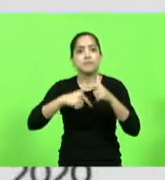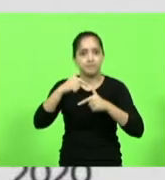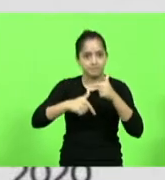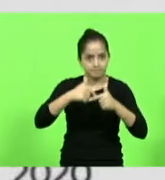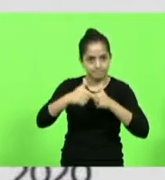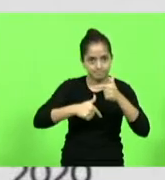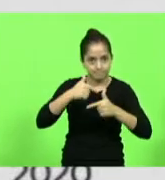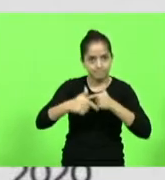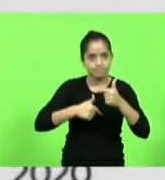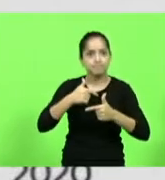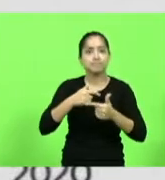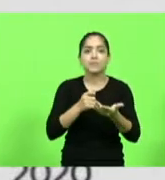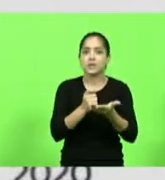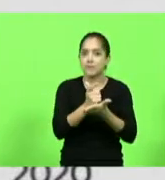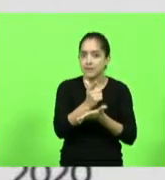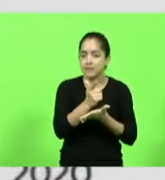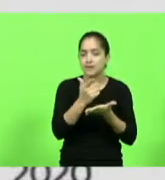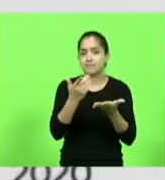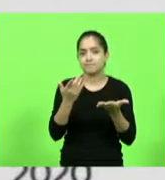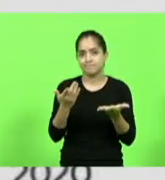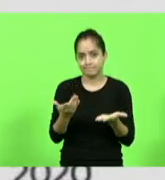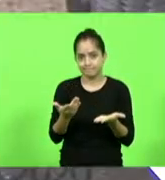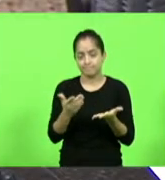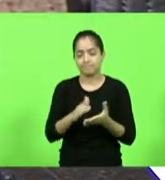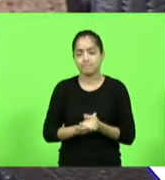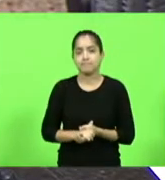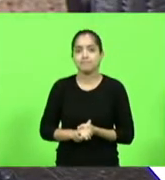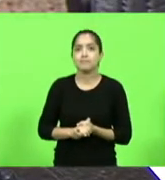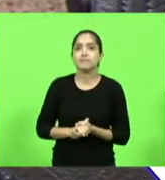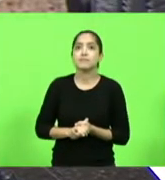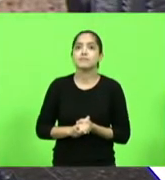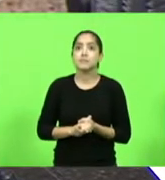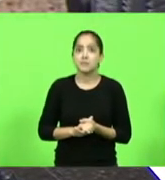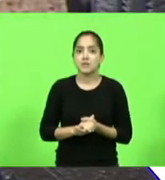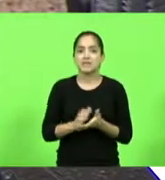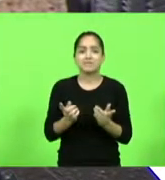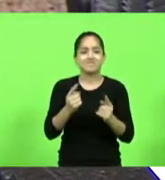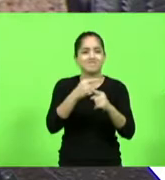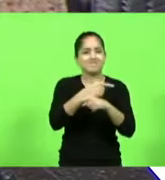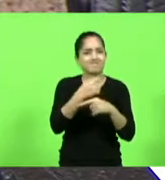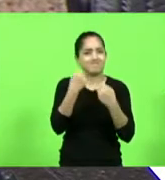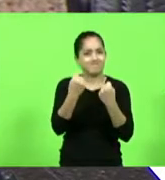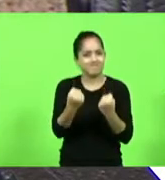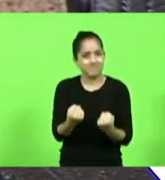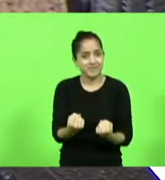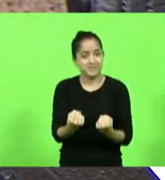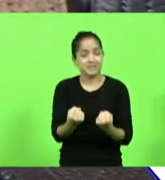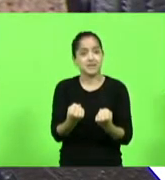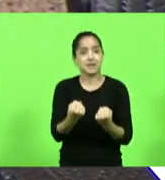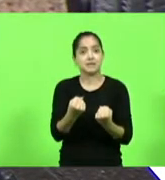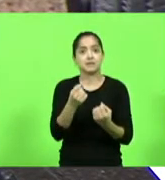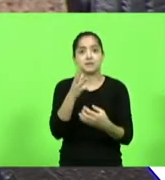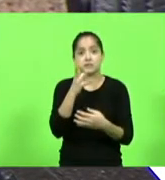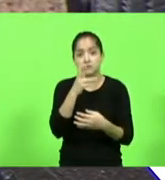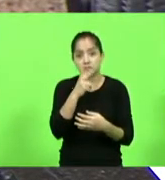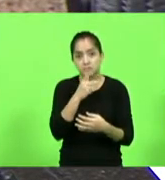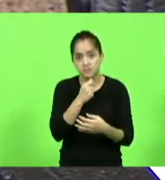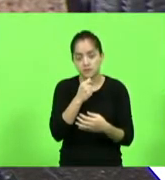pesada máquina estatal, de uma máquina distorcida, pesada, lenta e, como eu vou